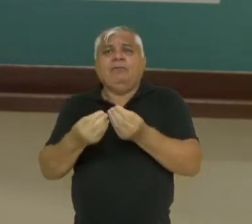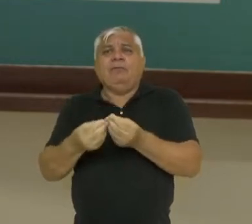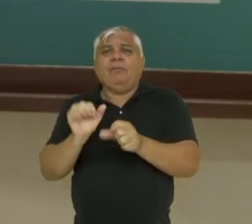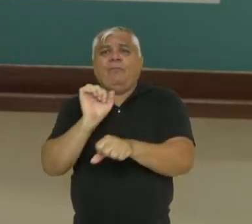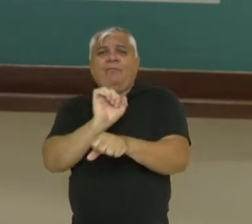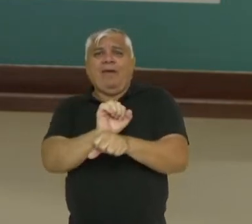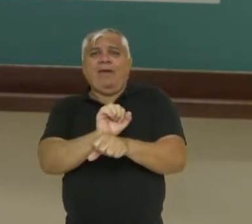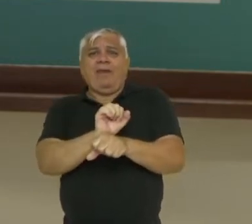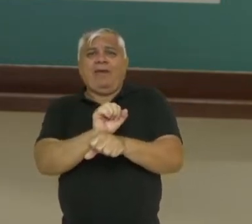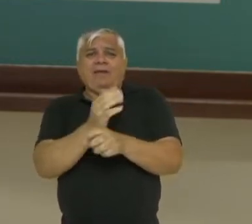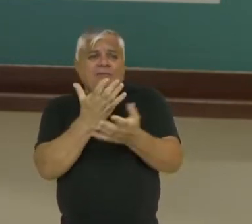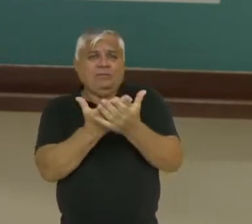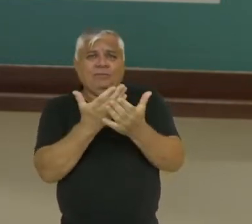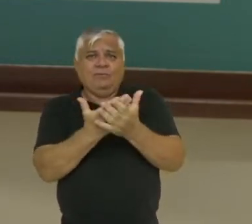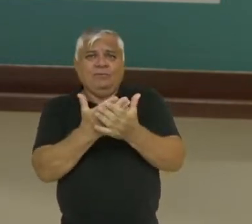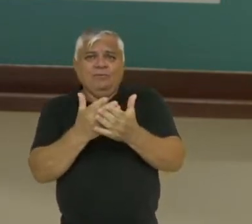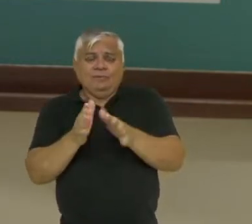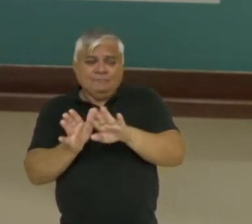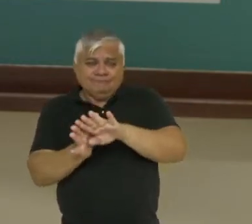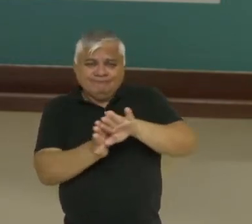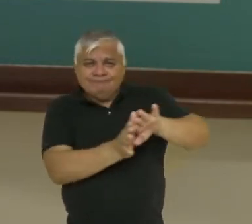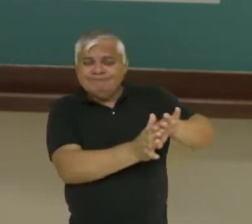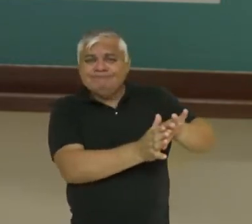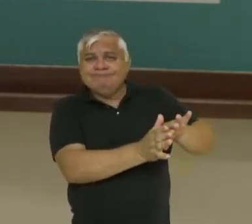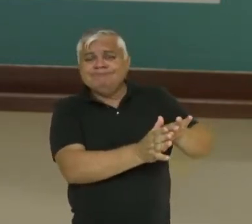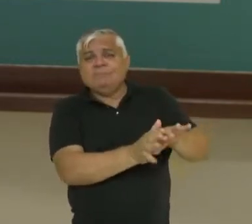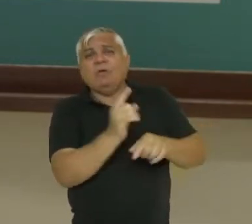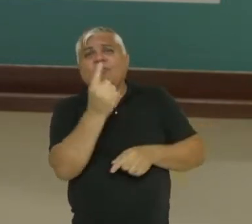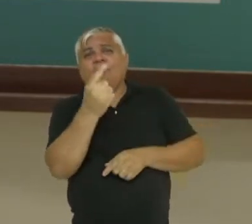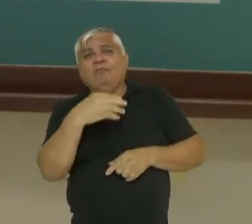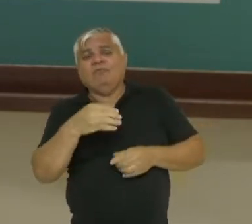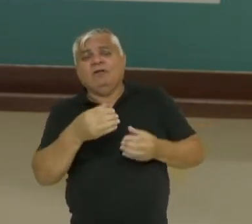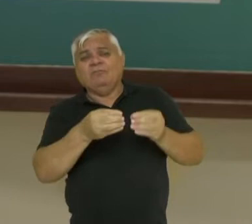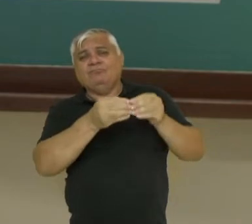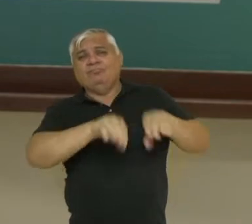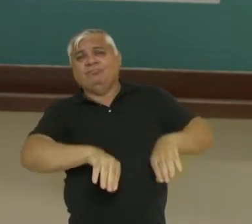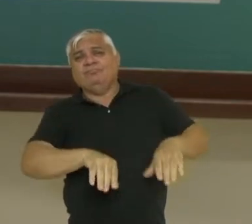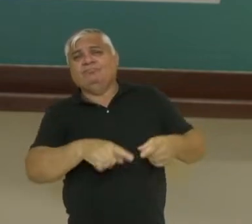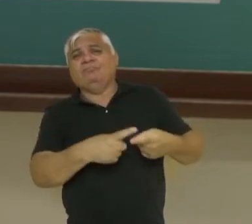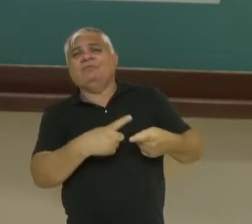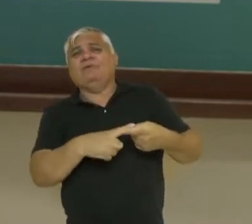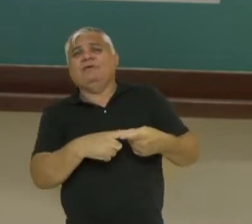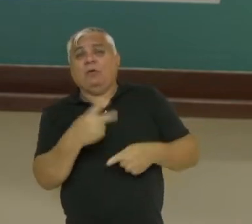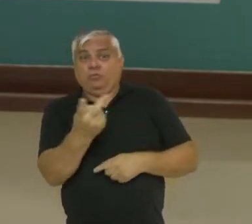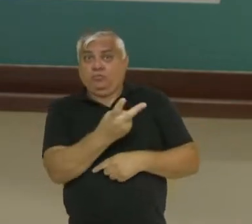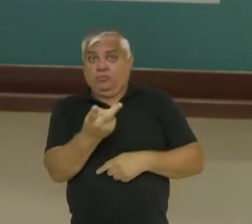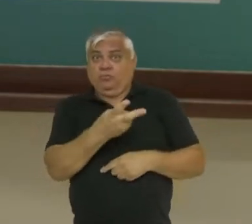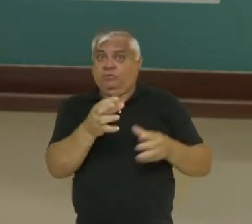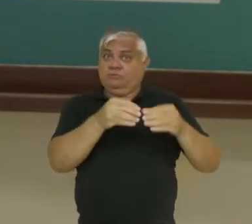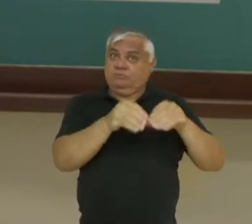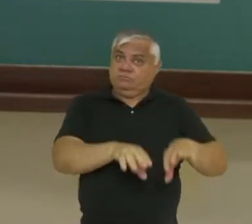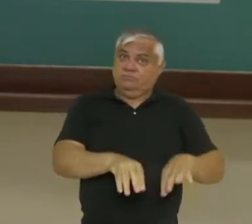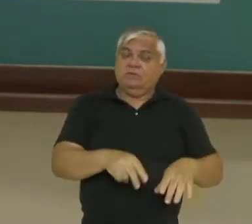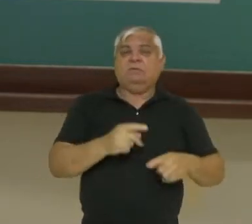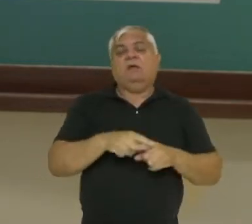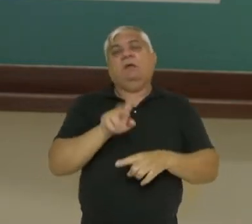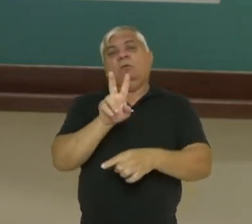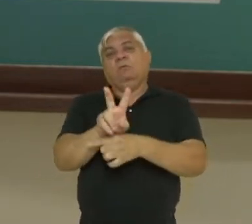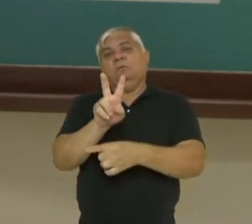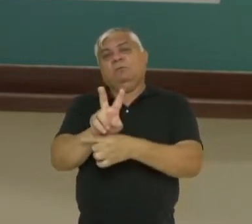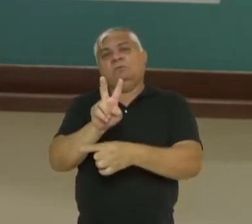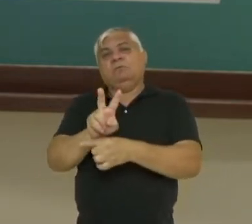que parar ali um deles vai ter que desistir, ou os dois vão ter que desistir desse sonho para poder criar